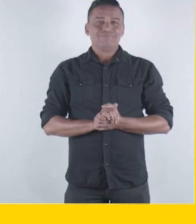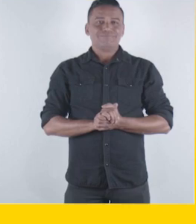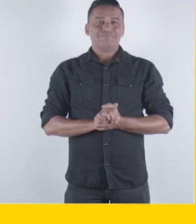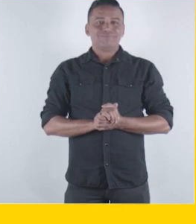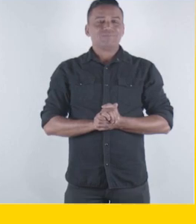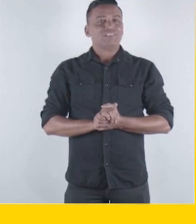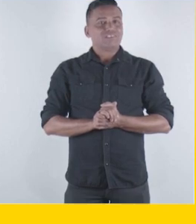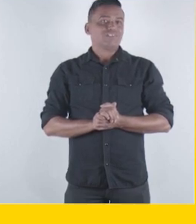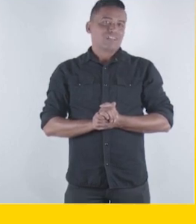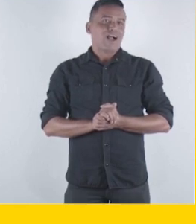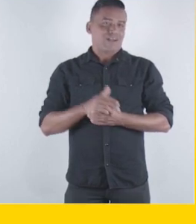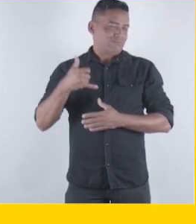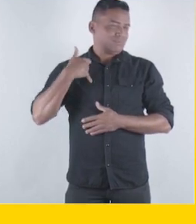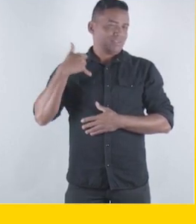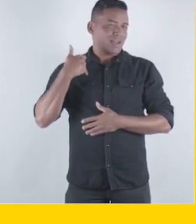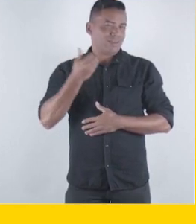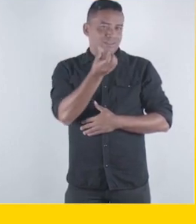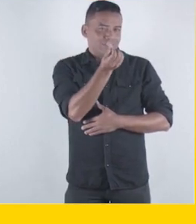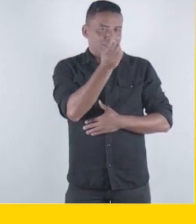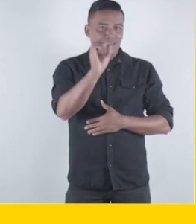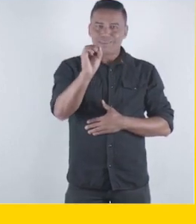Já entrei na casa dos 60.